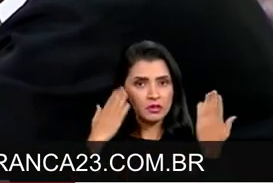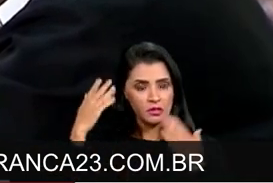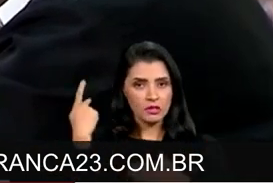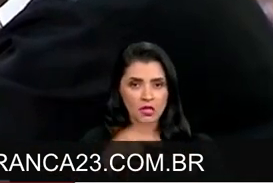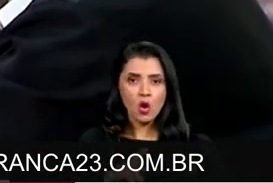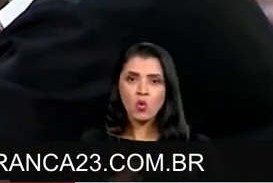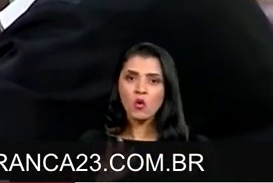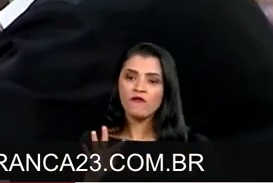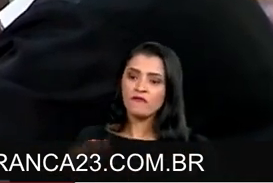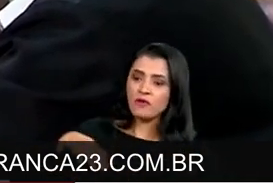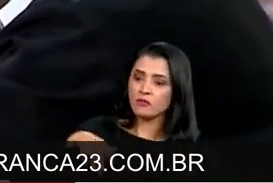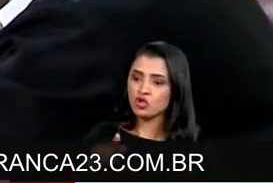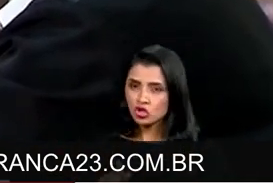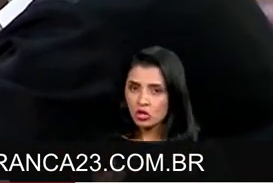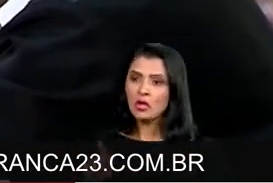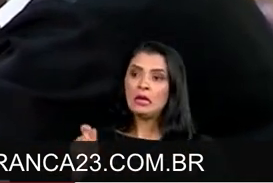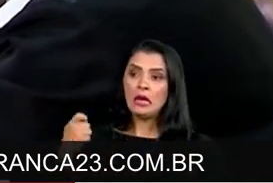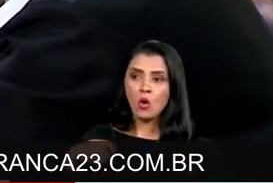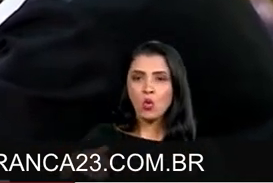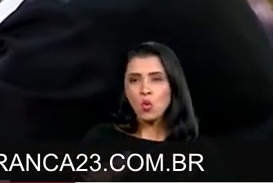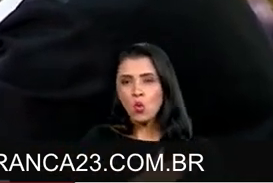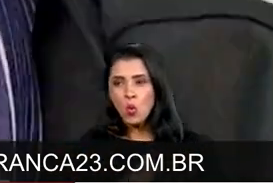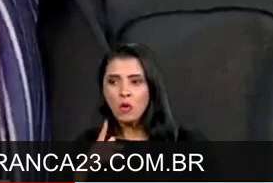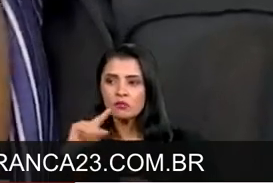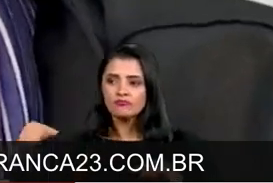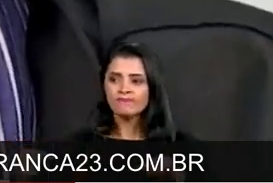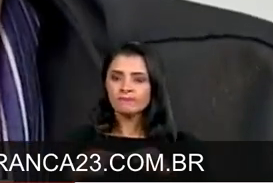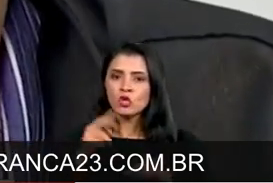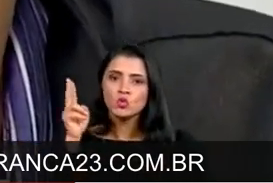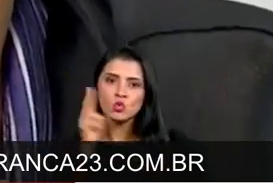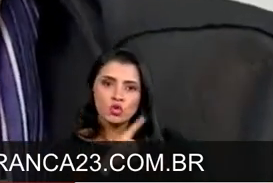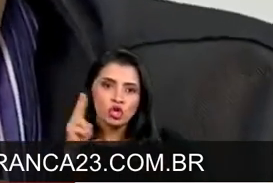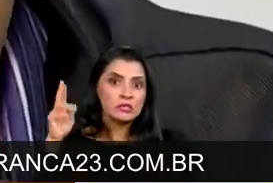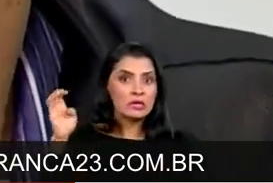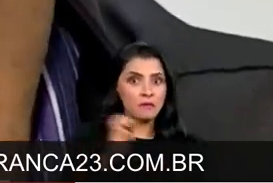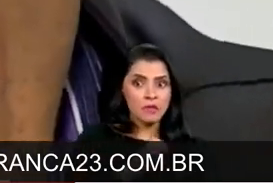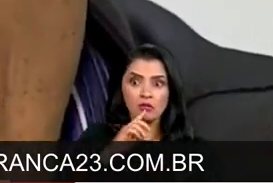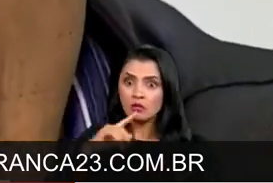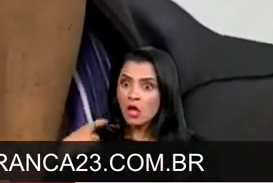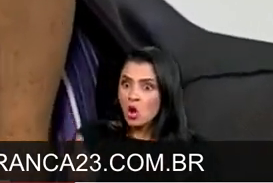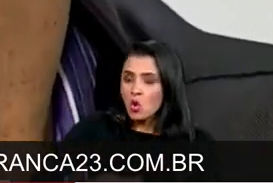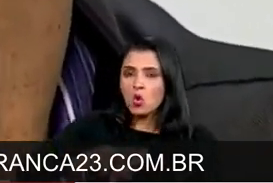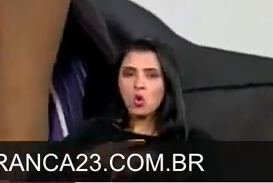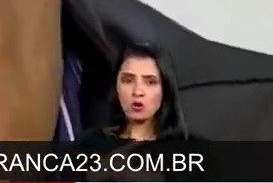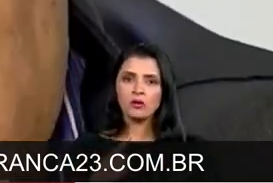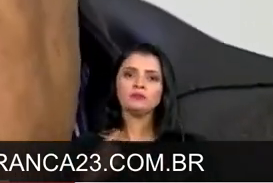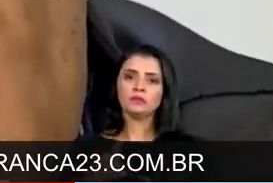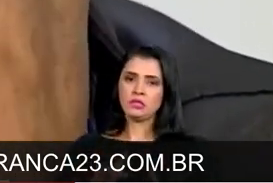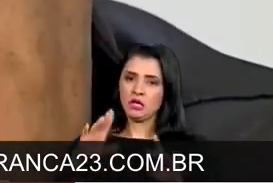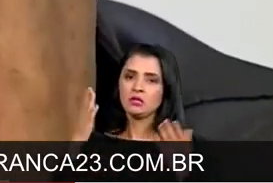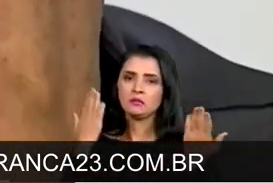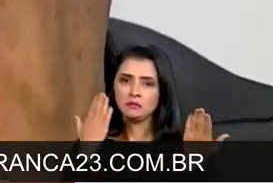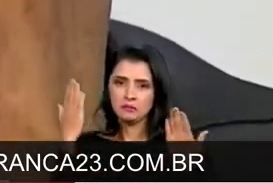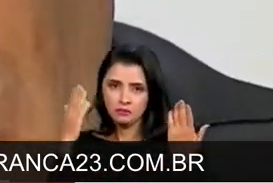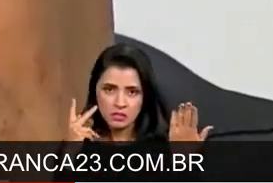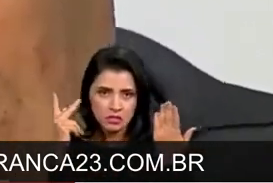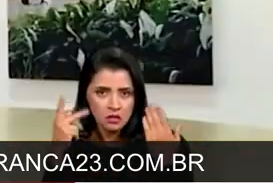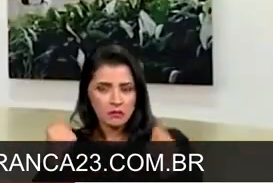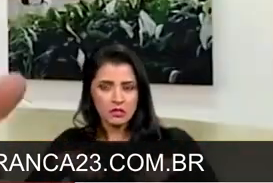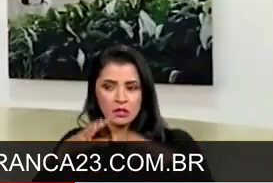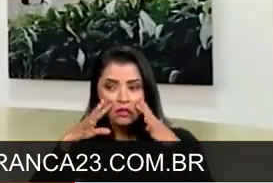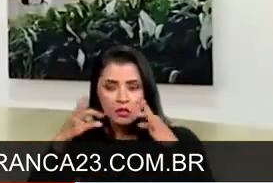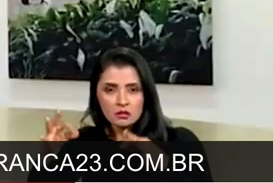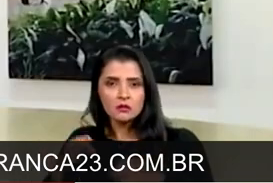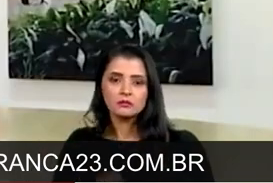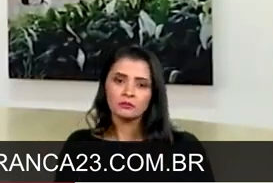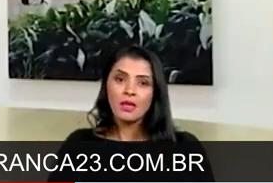UFMG, existem condições que se encaixam em urgências e emergências especializadas em psiquiatria e que precisam de atenção especial. Em